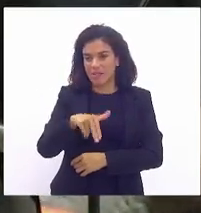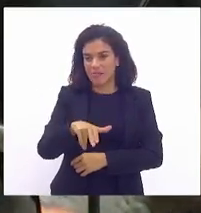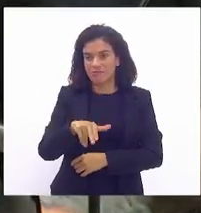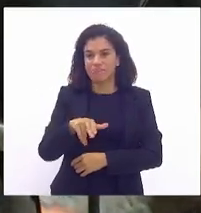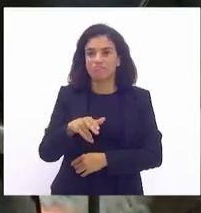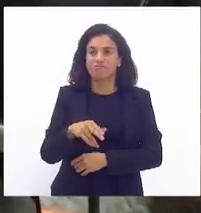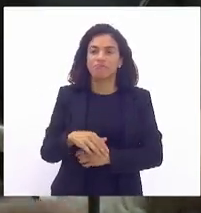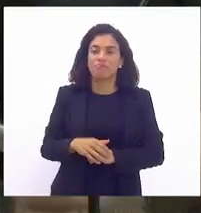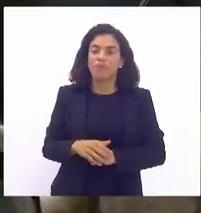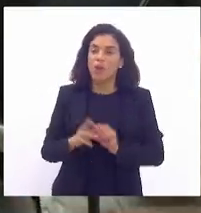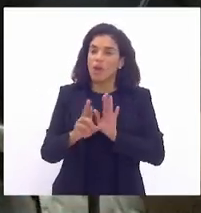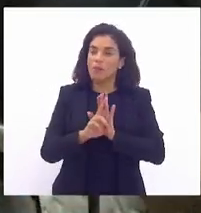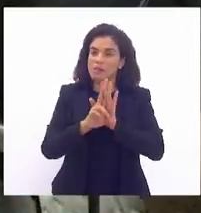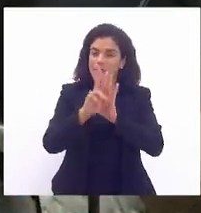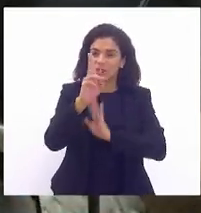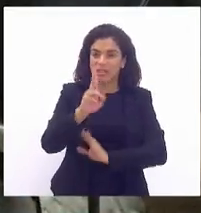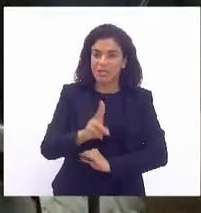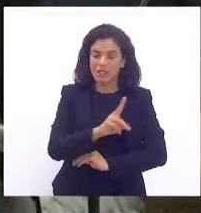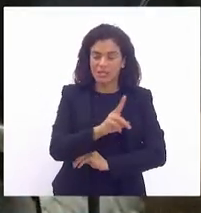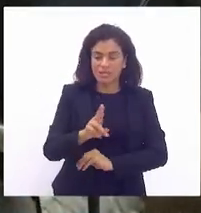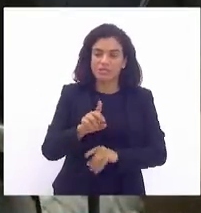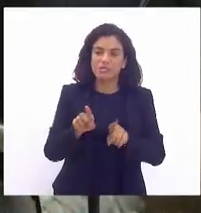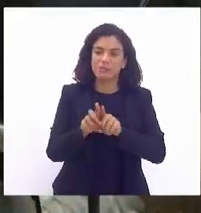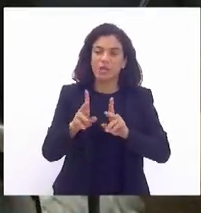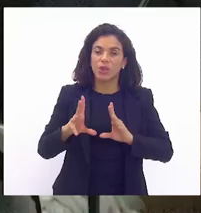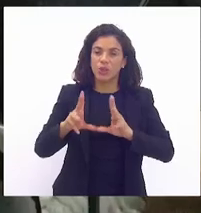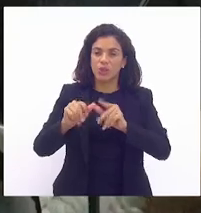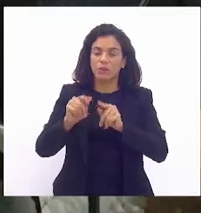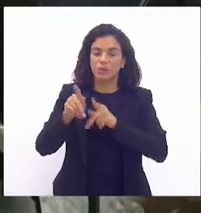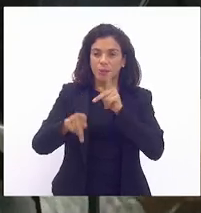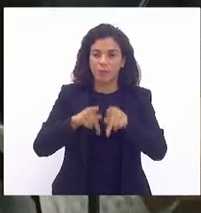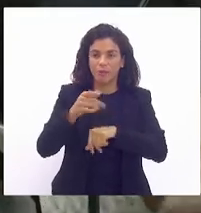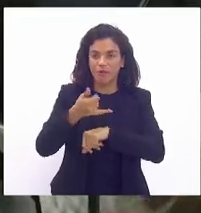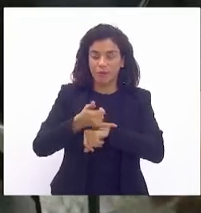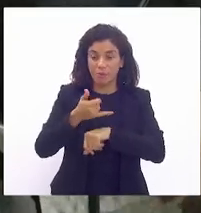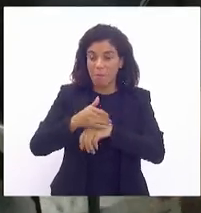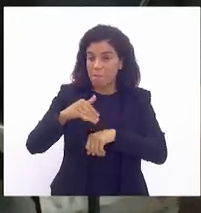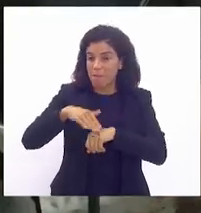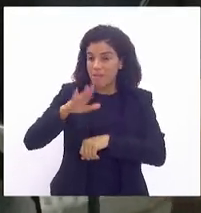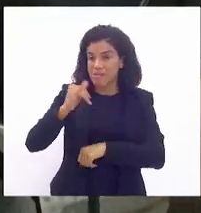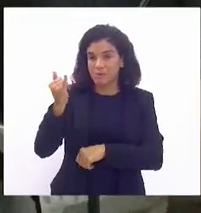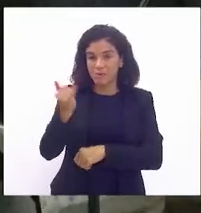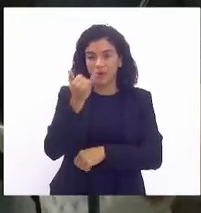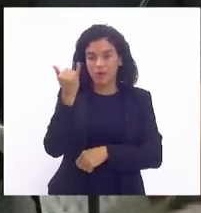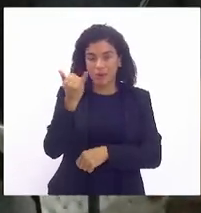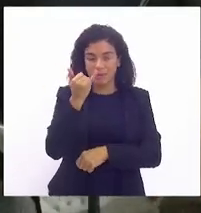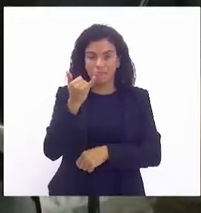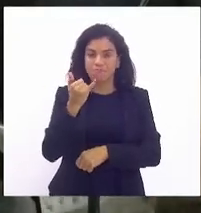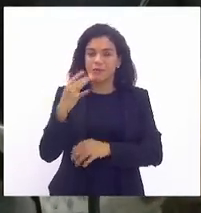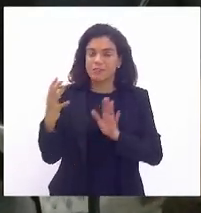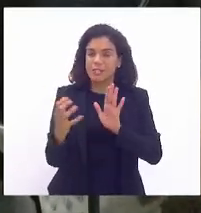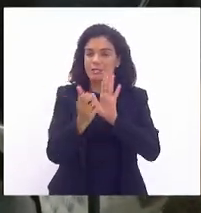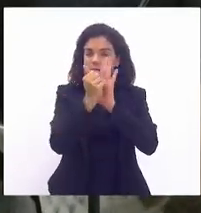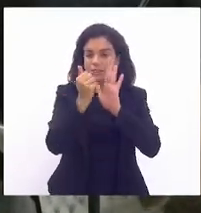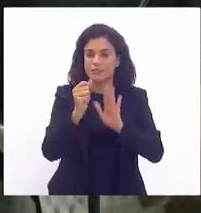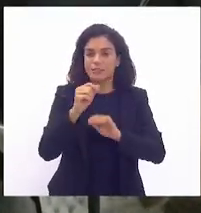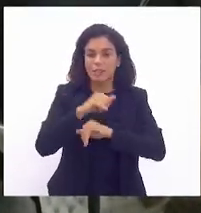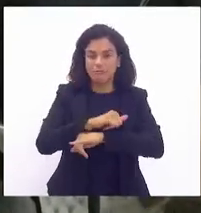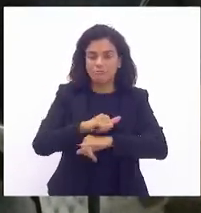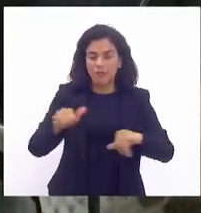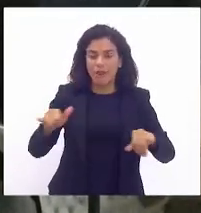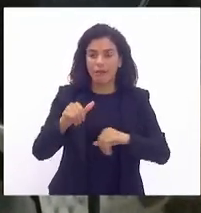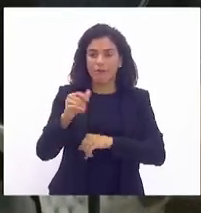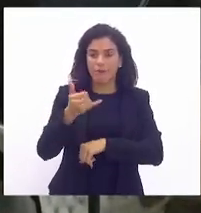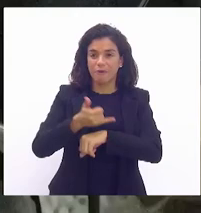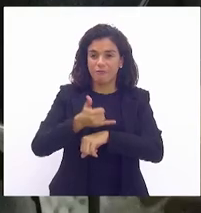todos os cidadãos de Volta Redonda. O mais importante, que eu acho que precisa ser registrado, é que Volta Redonda